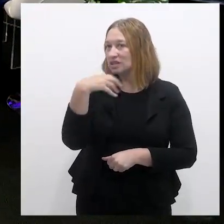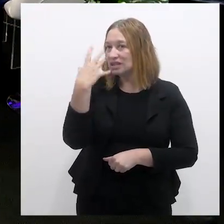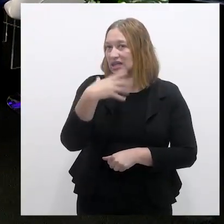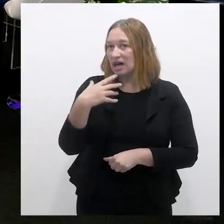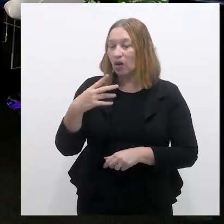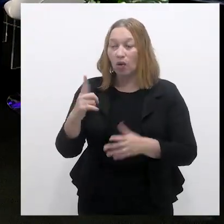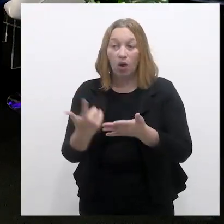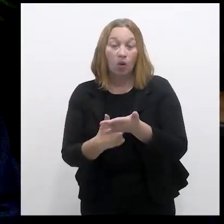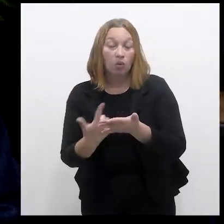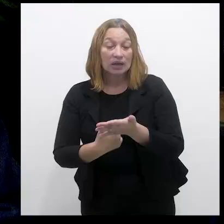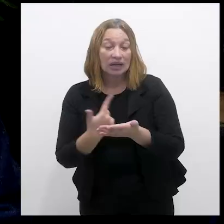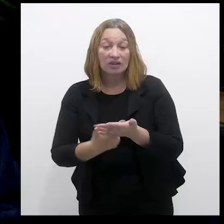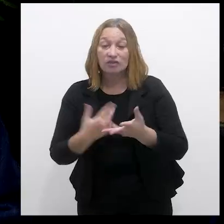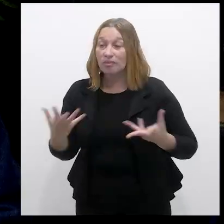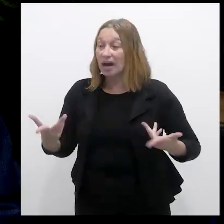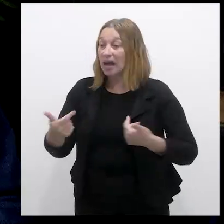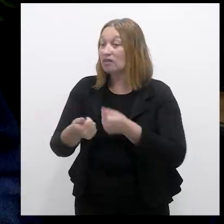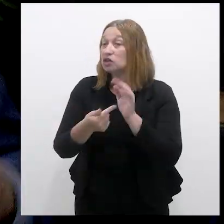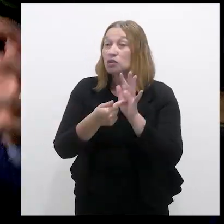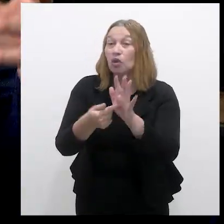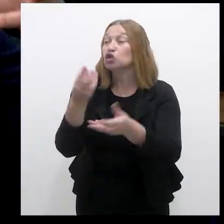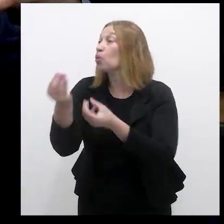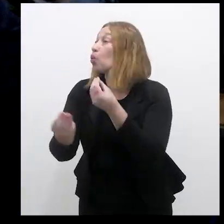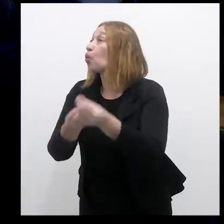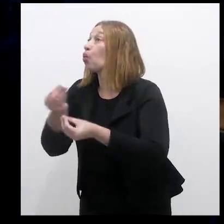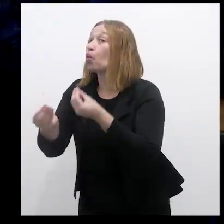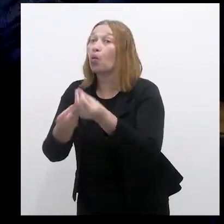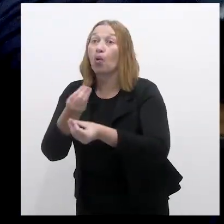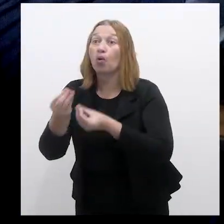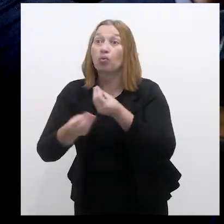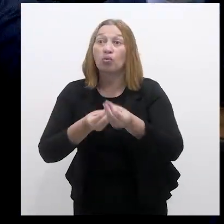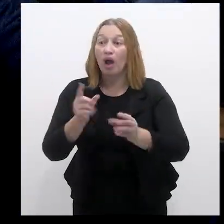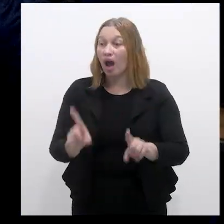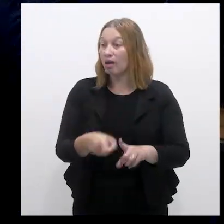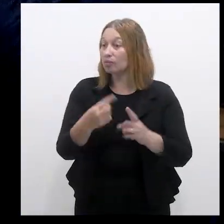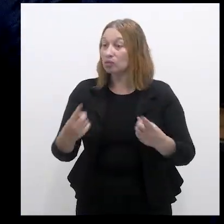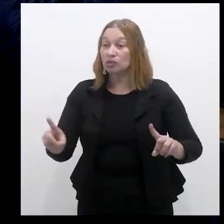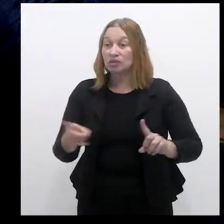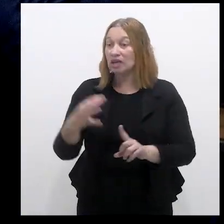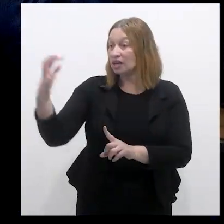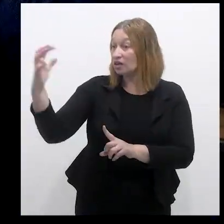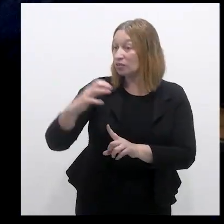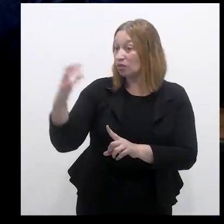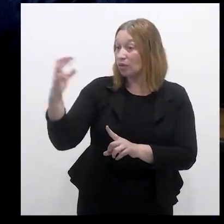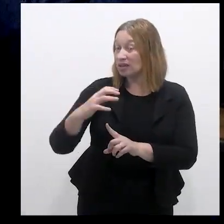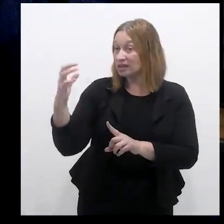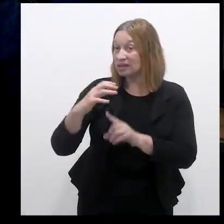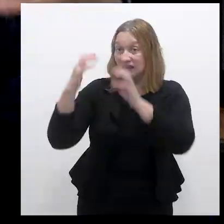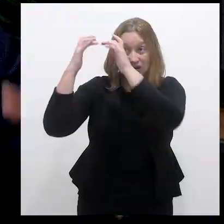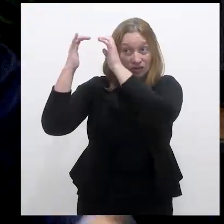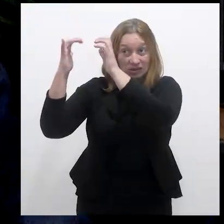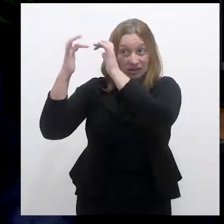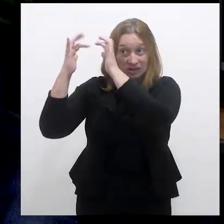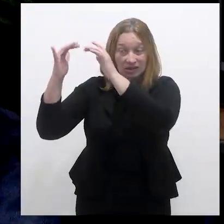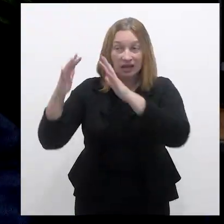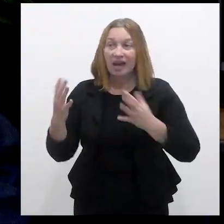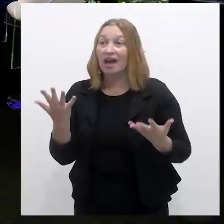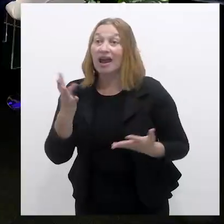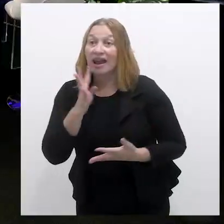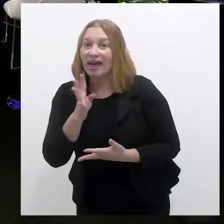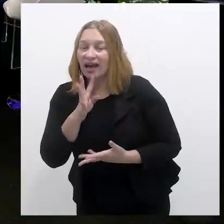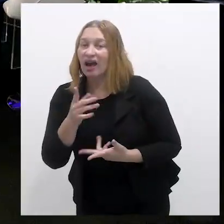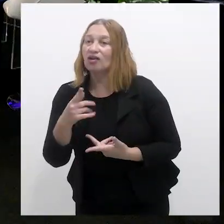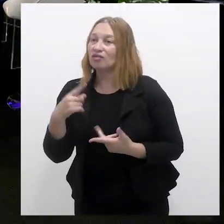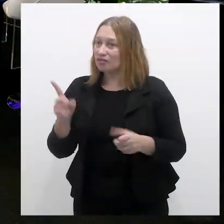Sacks, que é um livro mágico que mostra como a música influencia processos cerebrais, sabe?